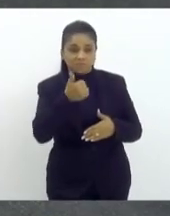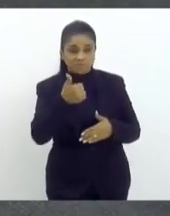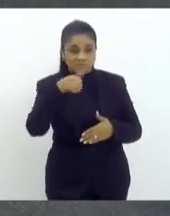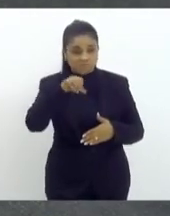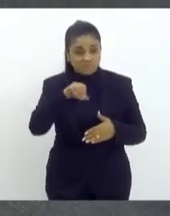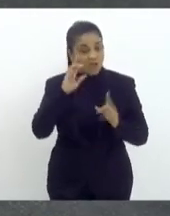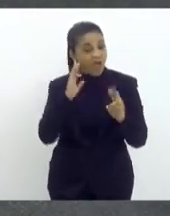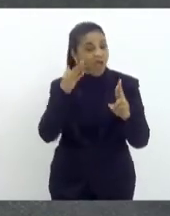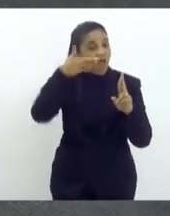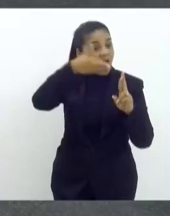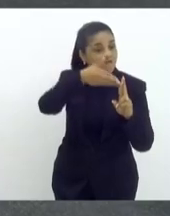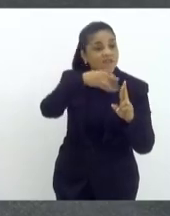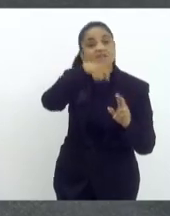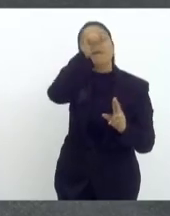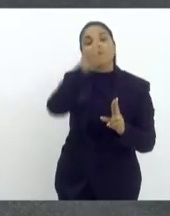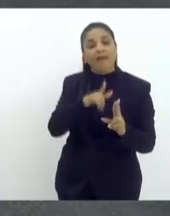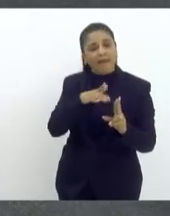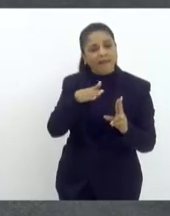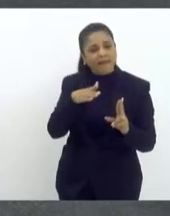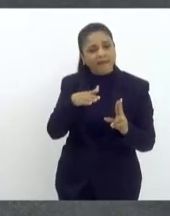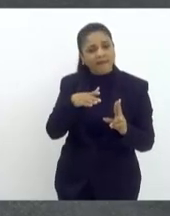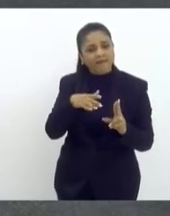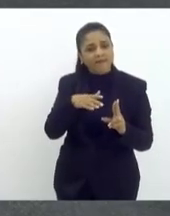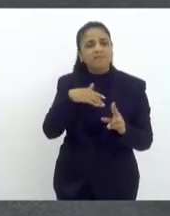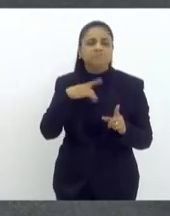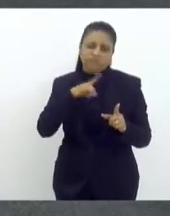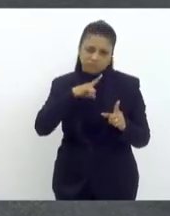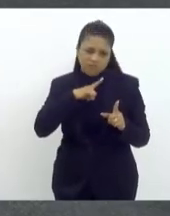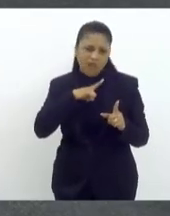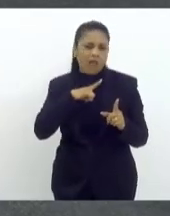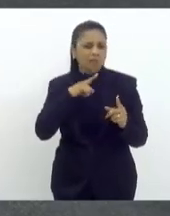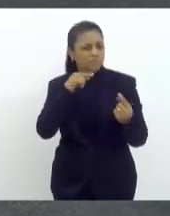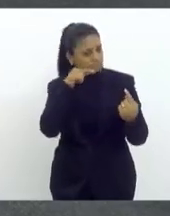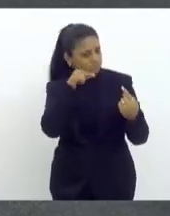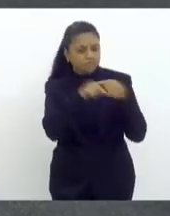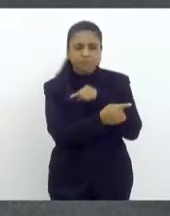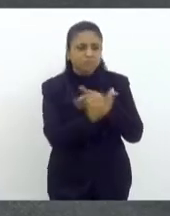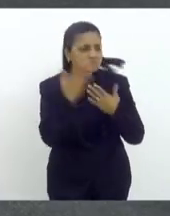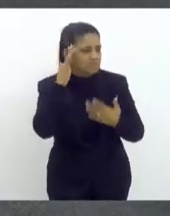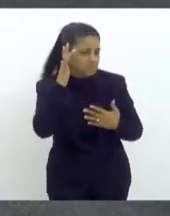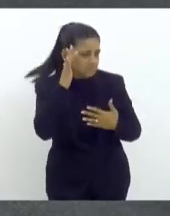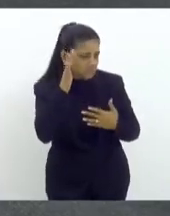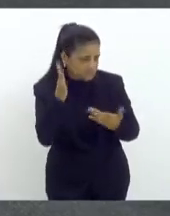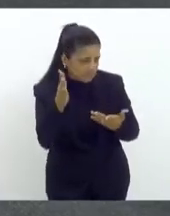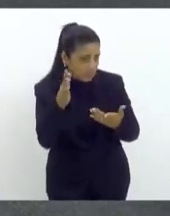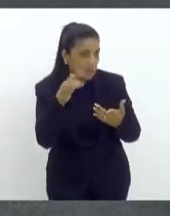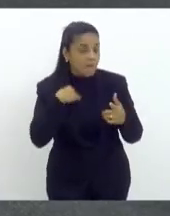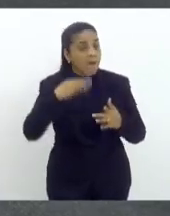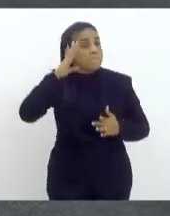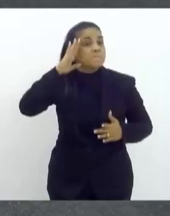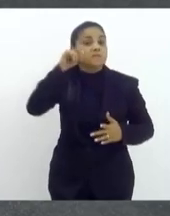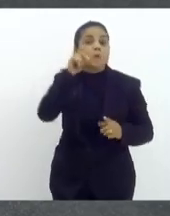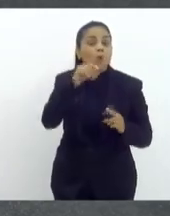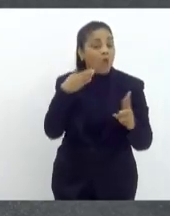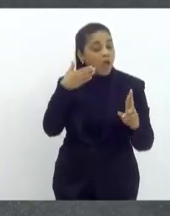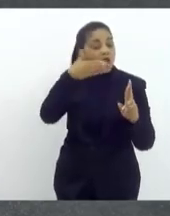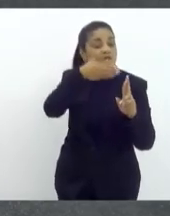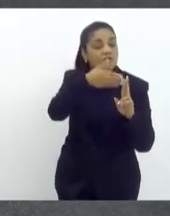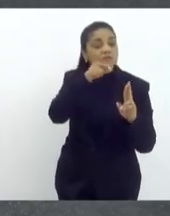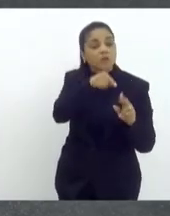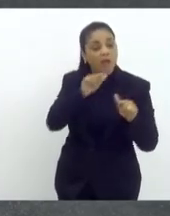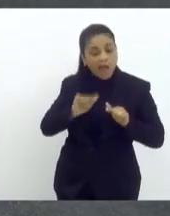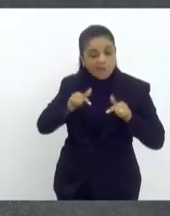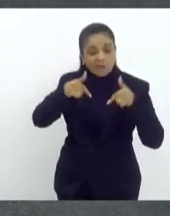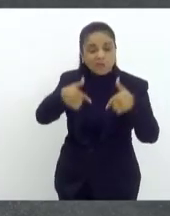principais e não é nenhum demérito porque temos sim divergências ideológicas mas minha uma das minhas principais referências foi atuação